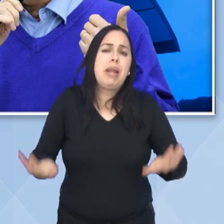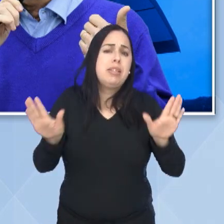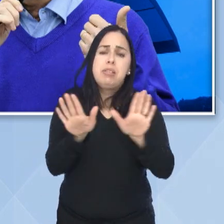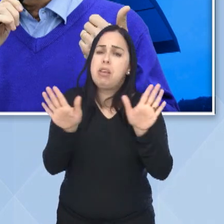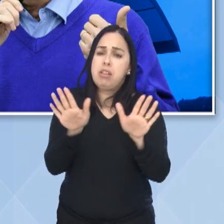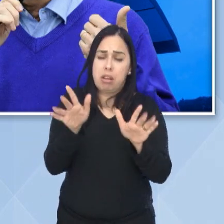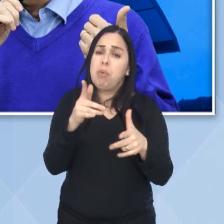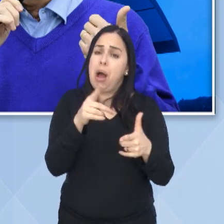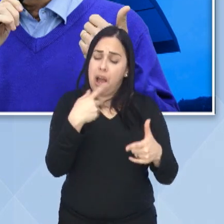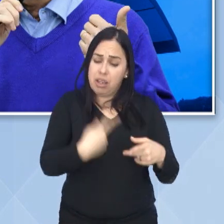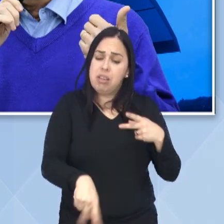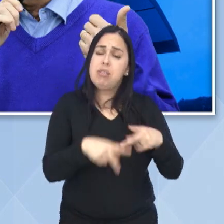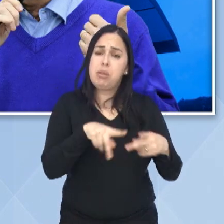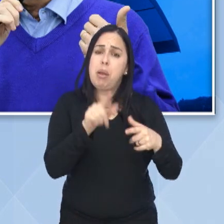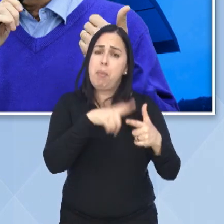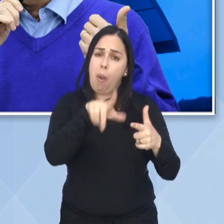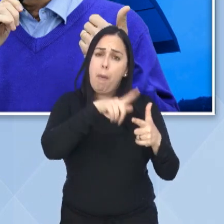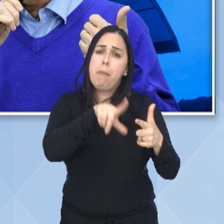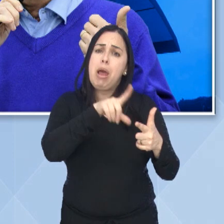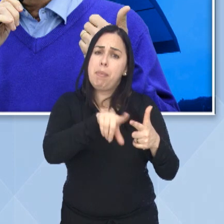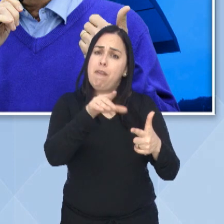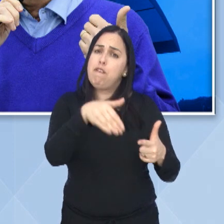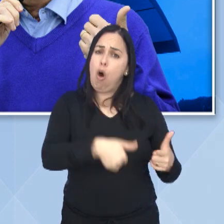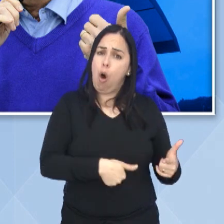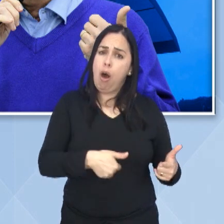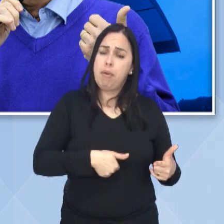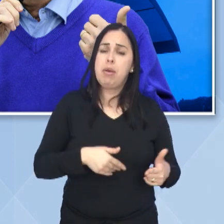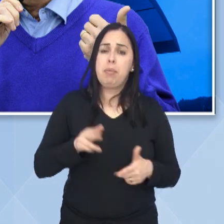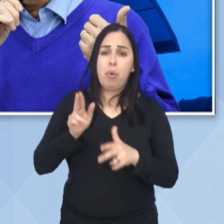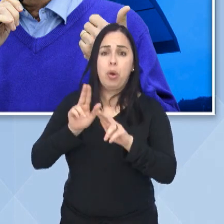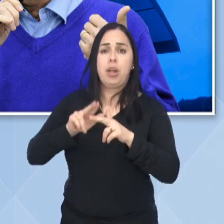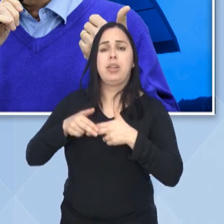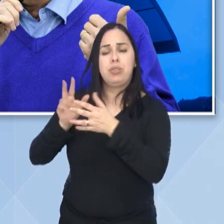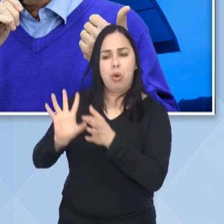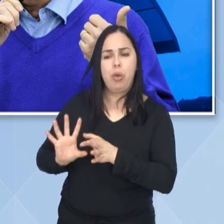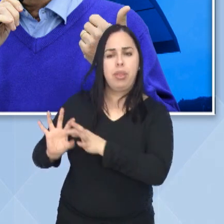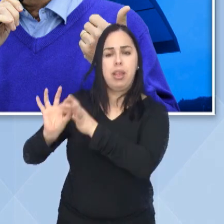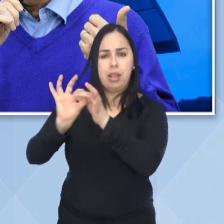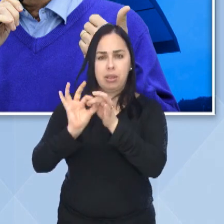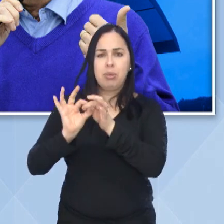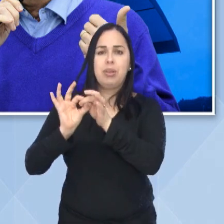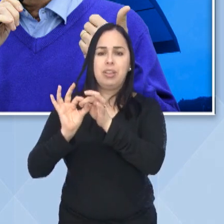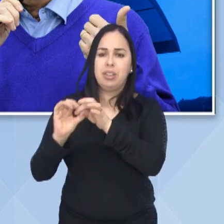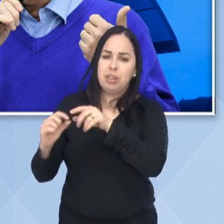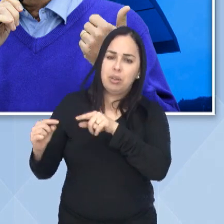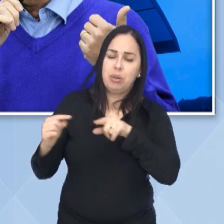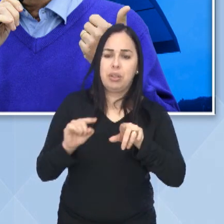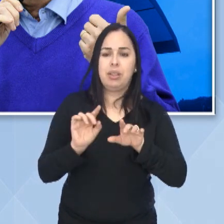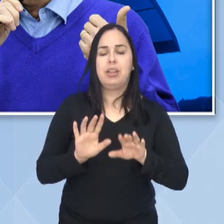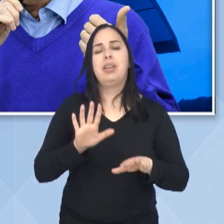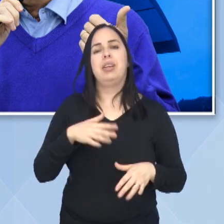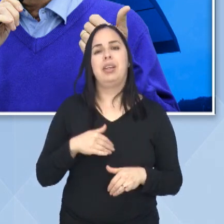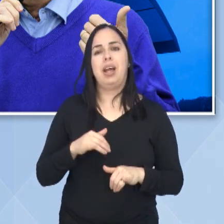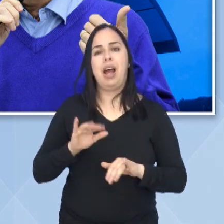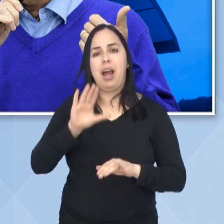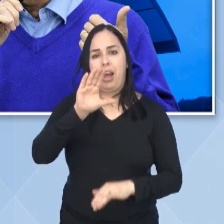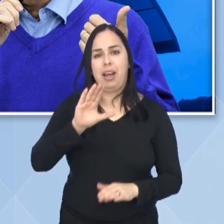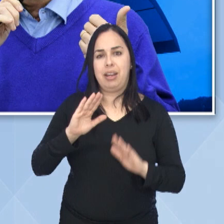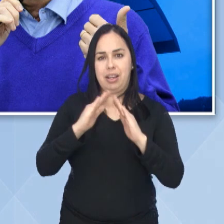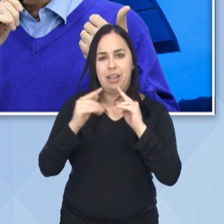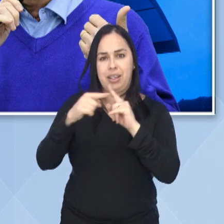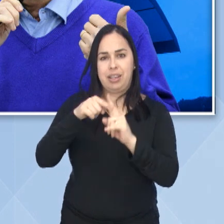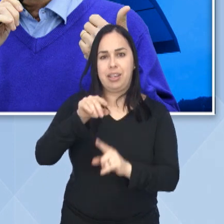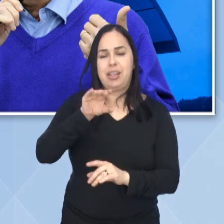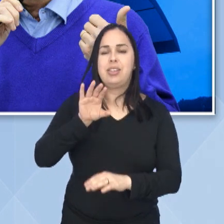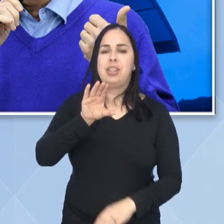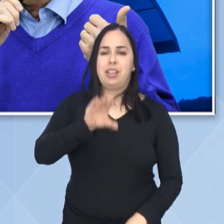problema da fome. Nós temos é que nos unir e combater. Essa é a campanha da Igreja Católica, a campanha da fraternidade. Aqui nós temos o